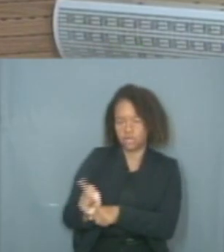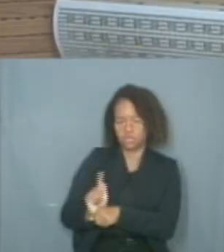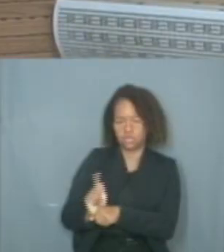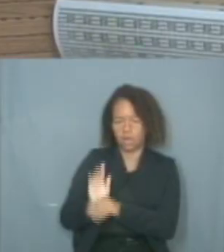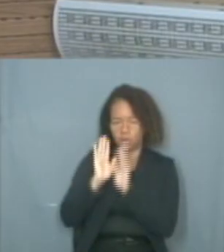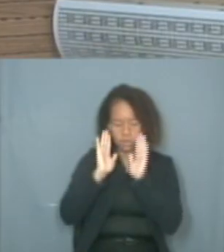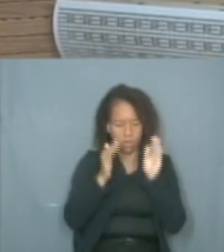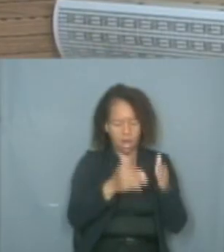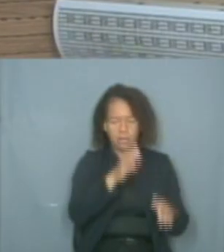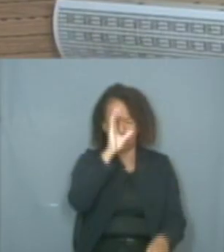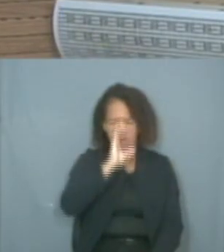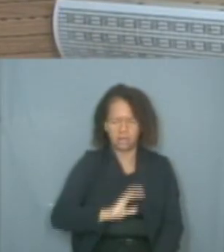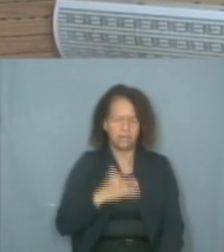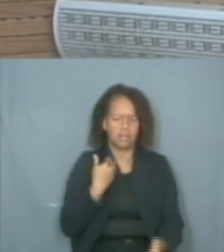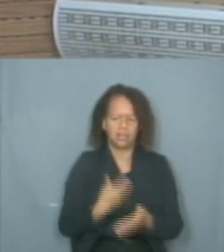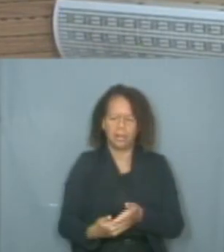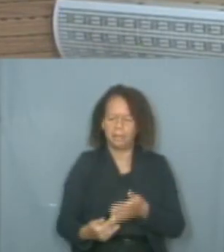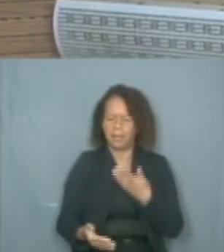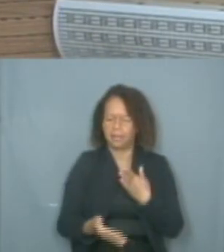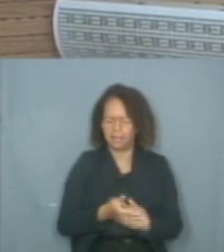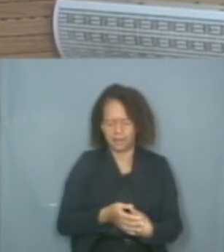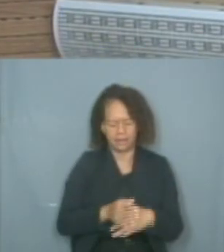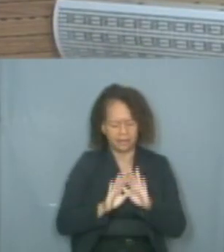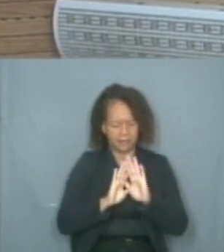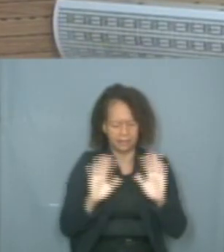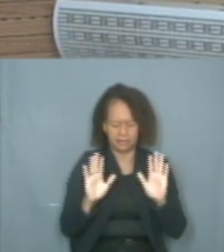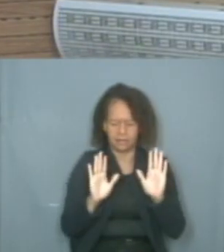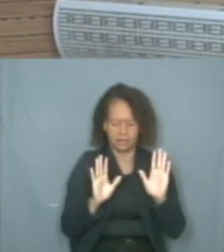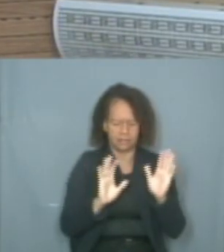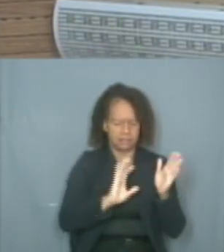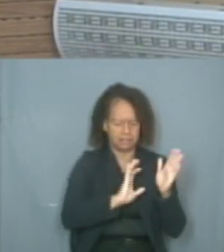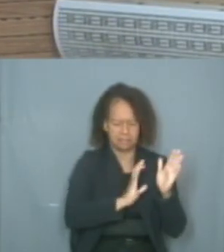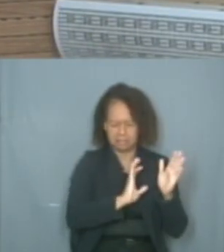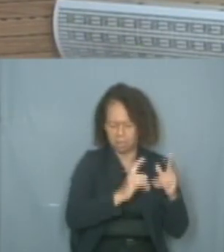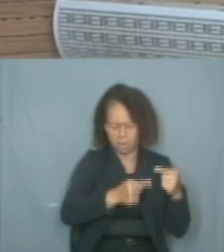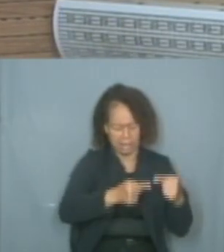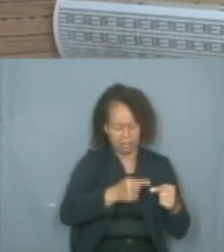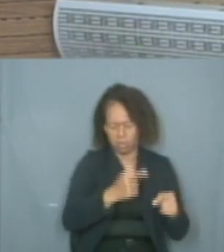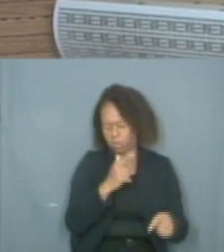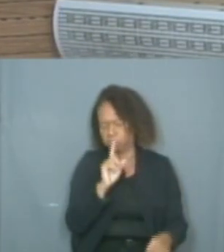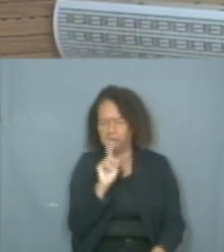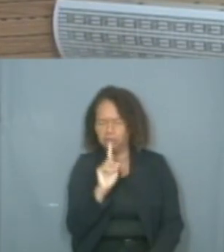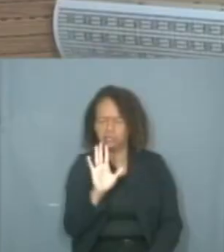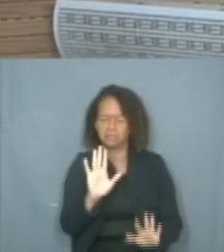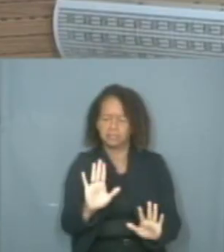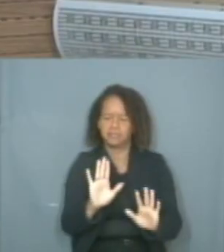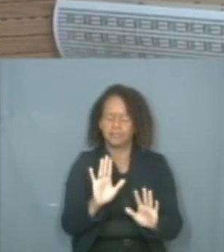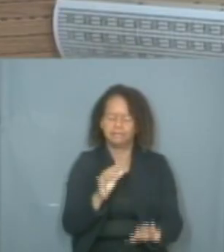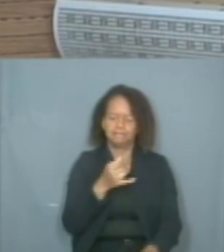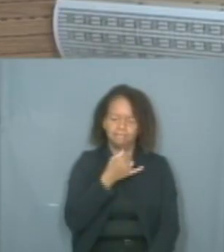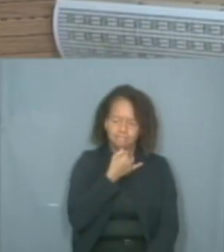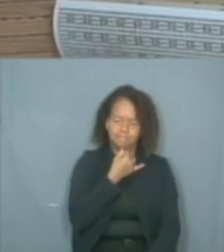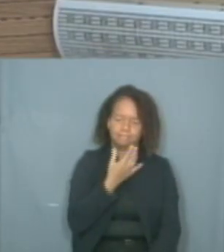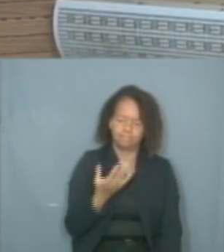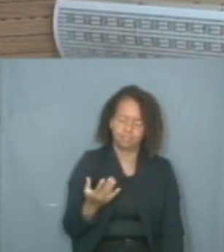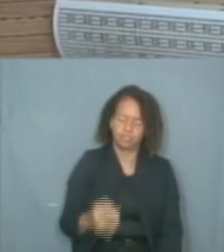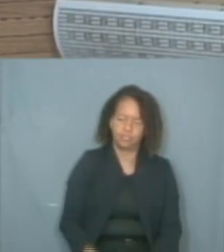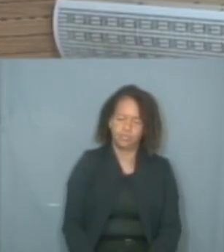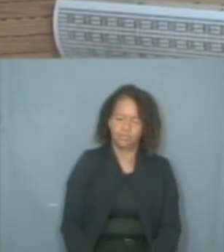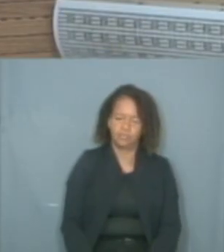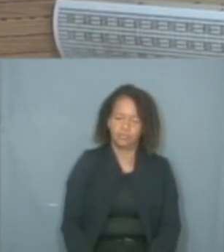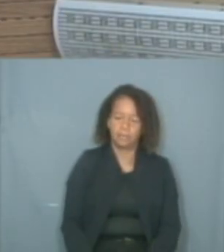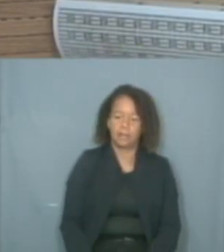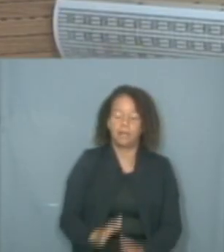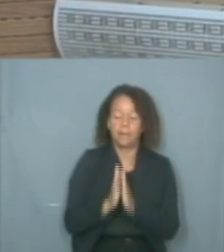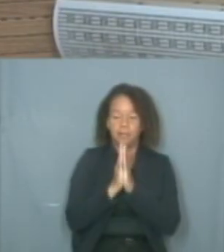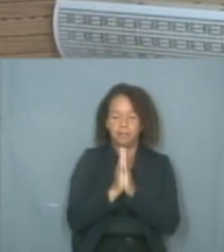olha para o cidadão, independente dele ser determinada conotação política ou não, é muito triste e faz-se necessário. Então, o